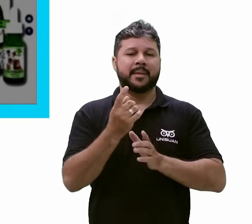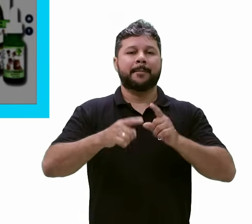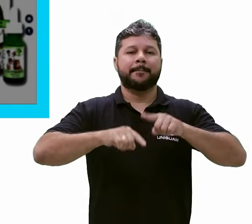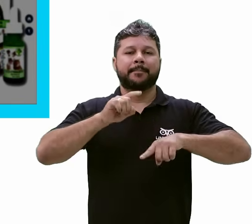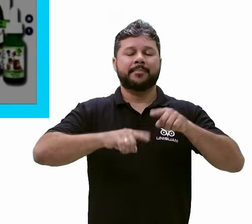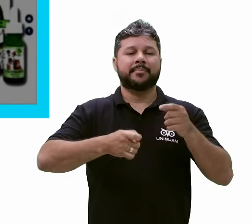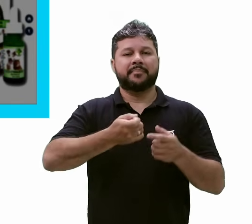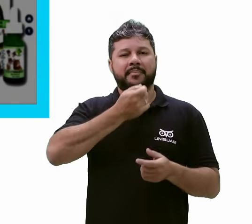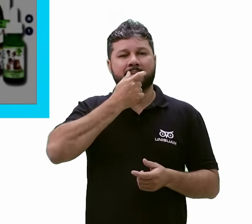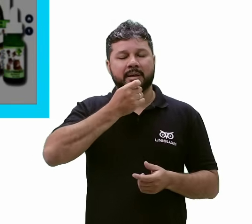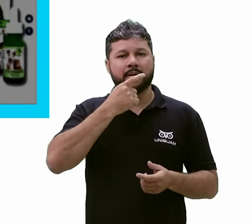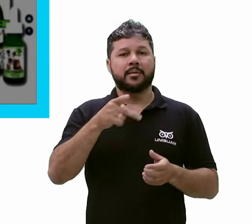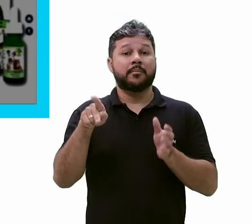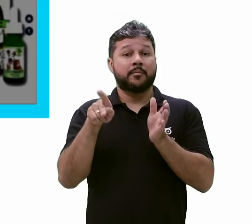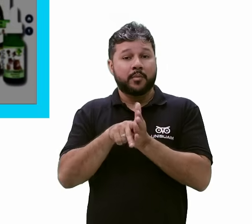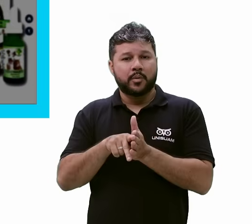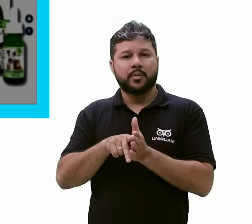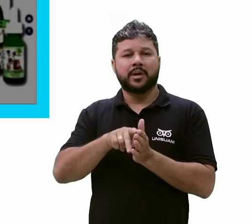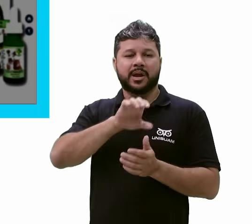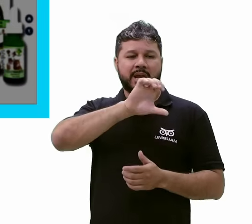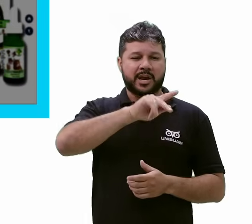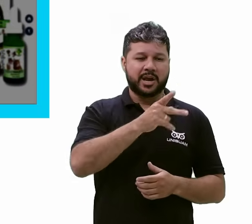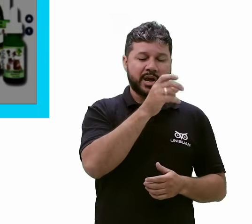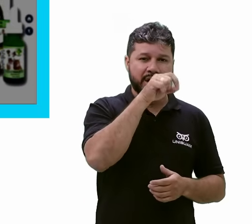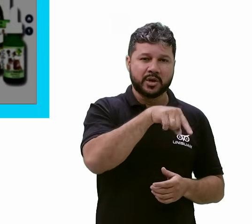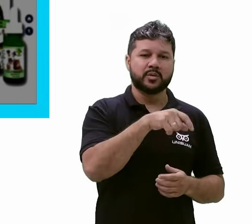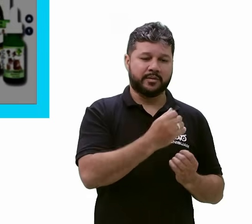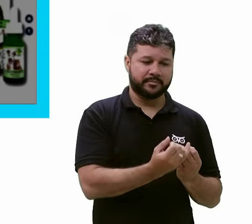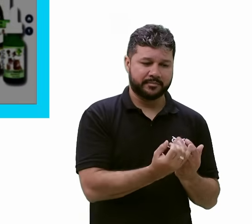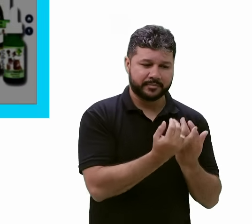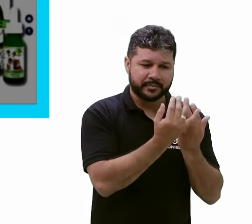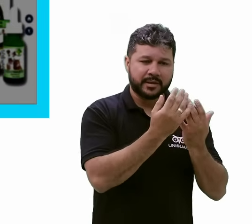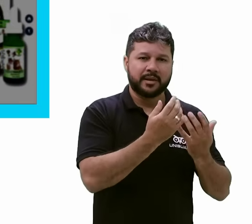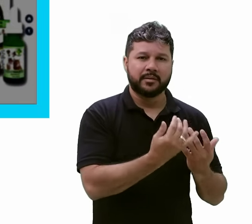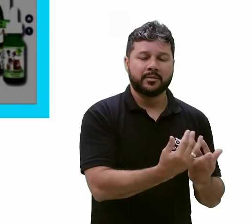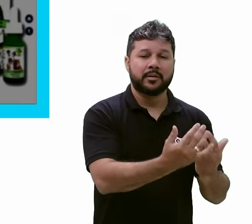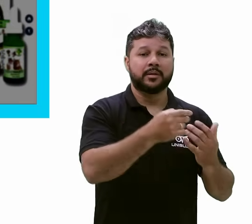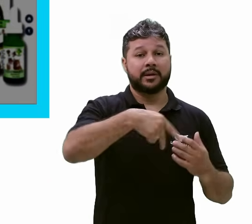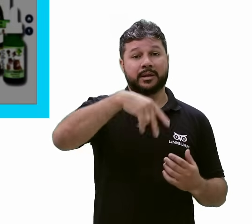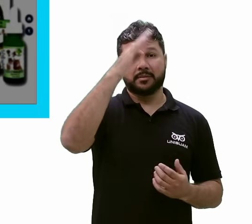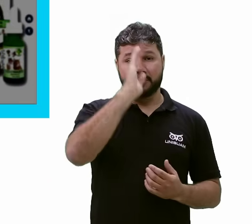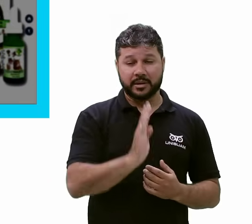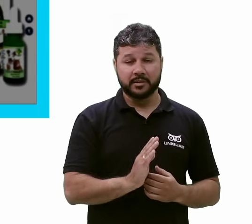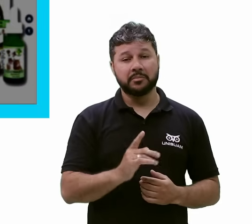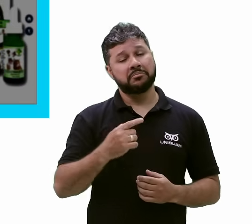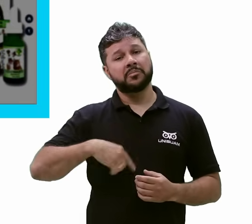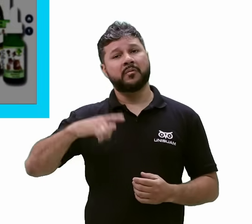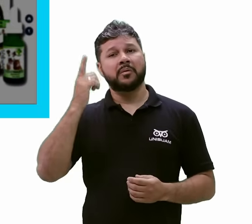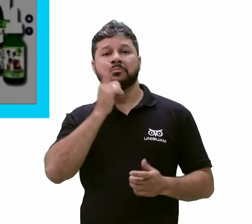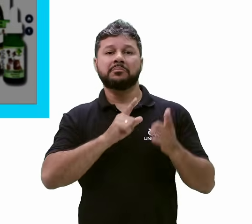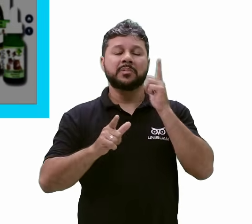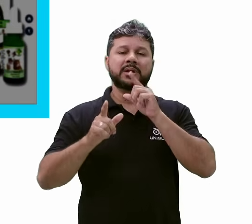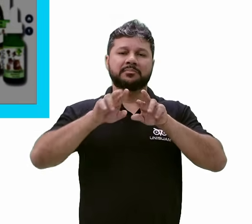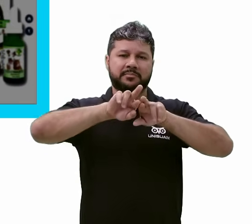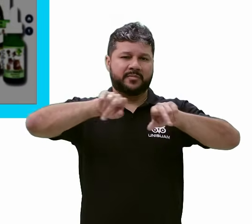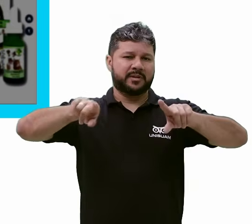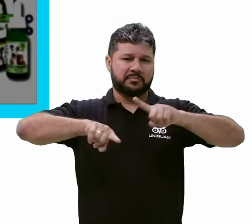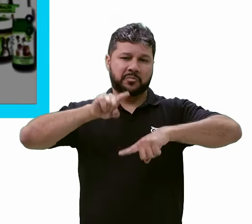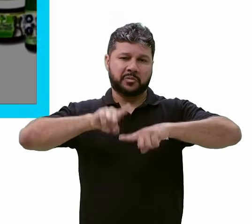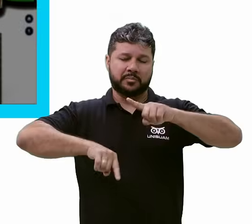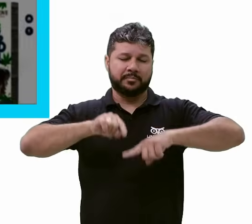medicamentos, né, oriundos desse cânhamo que vai poder ser plantado nacionalmente e a gente vai começar a ter várias coisas,